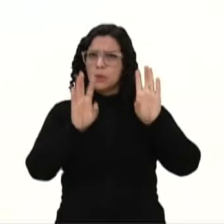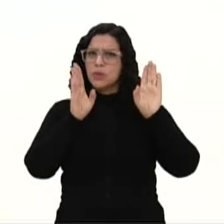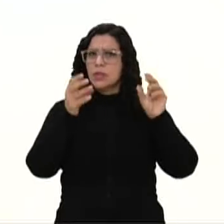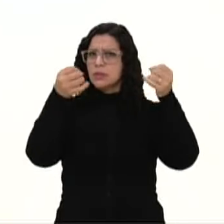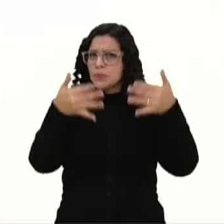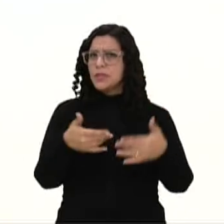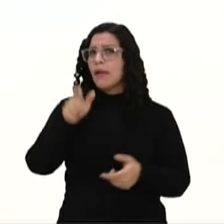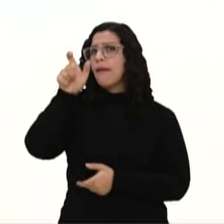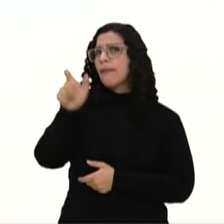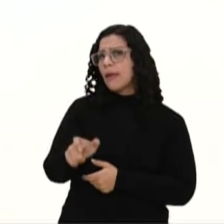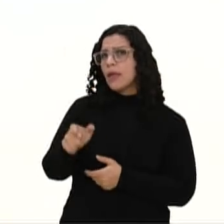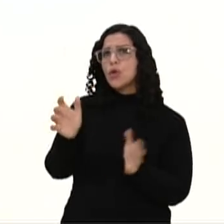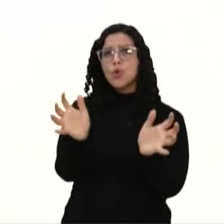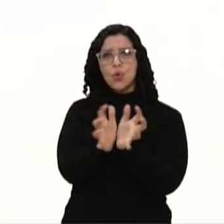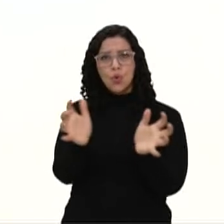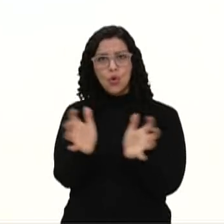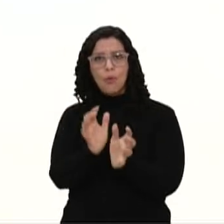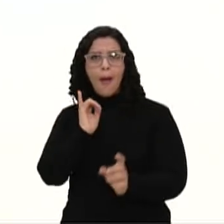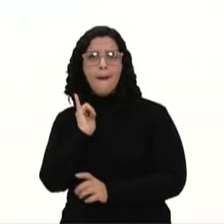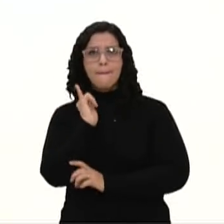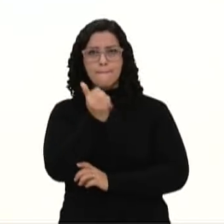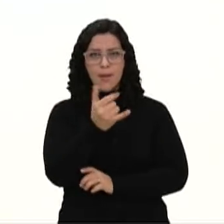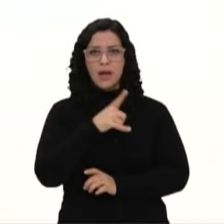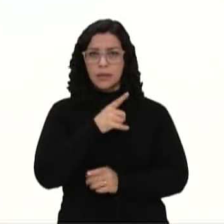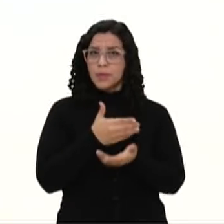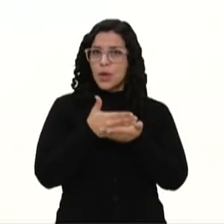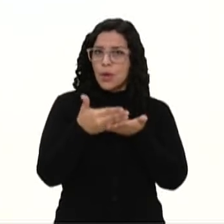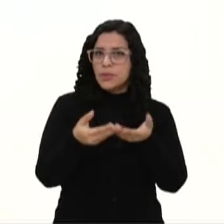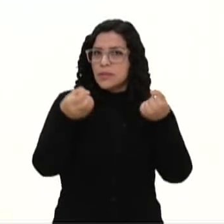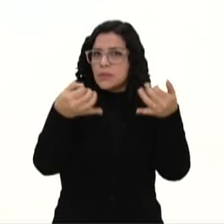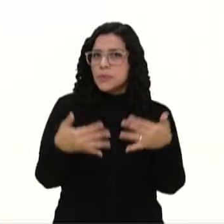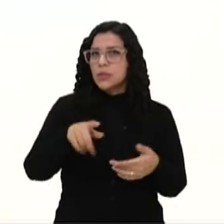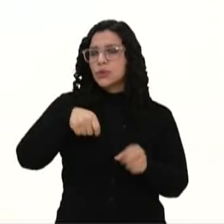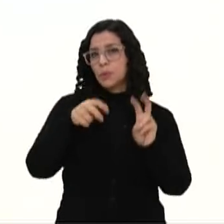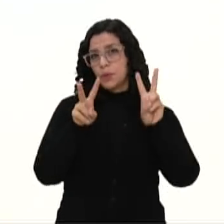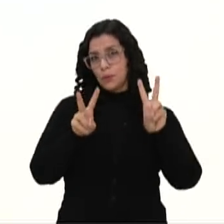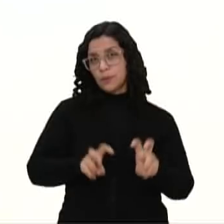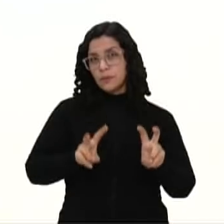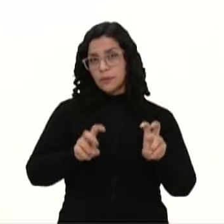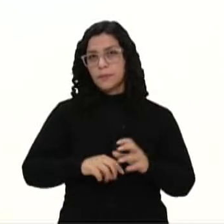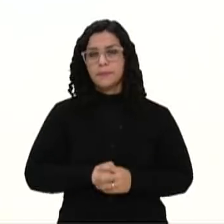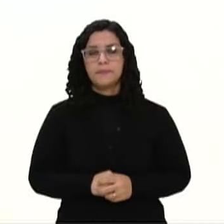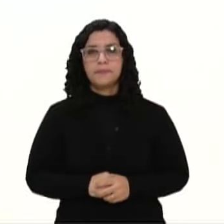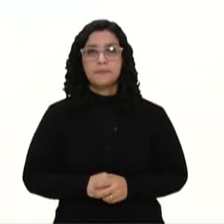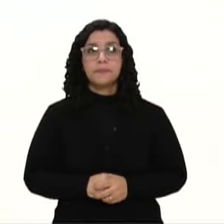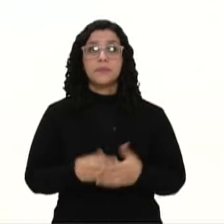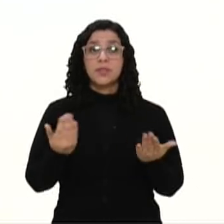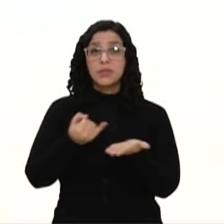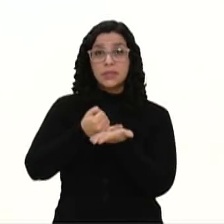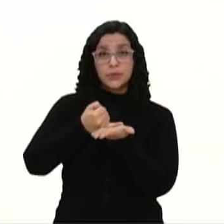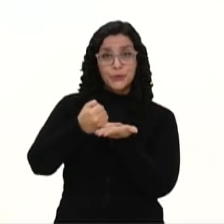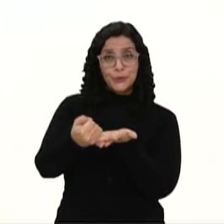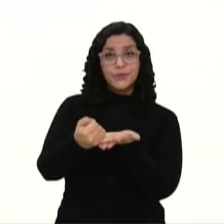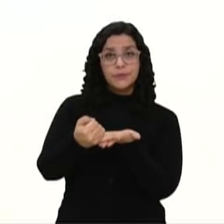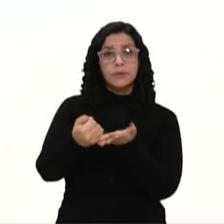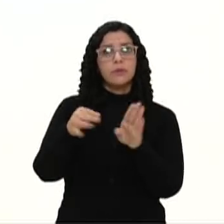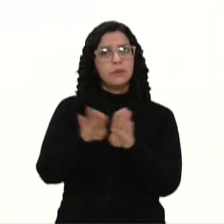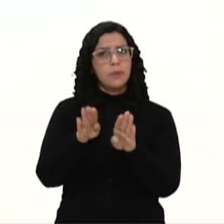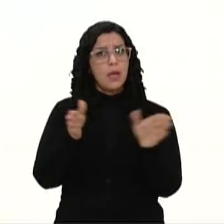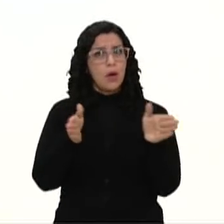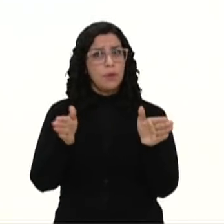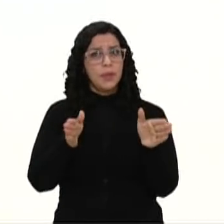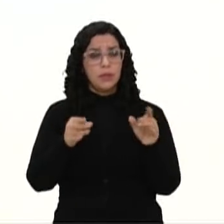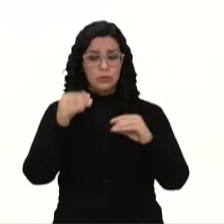pois o escritor logo se dirige a ele para começar a falar sobre o assunto. Introdução. É nessa parte